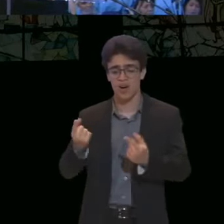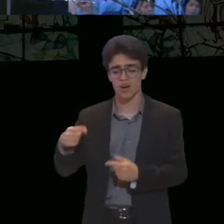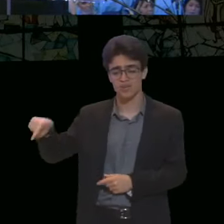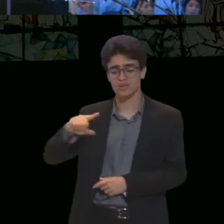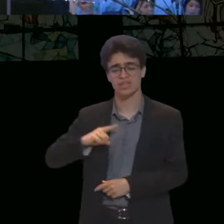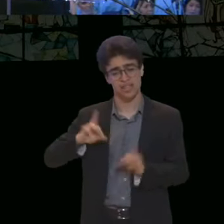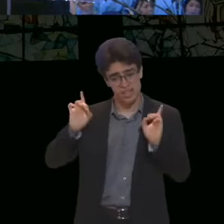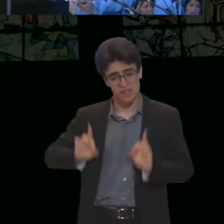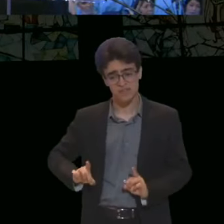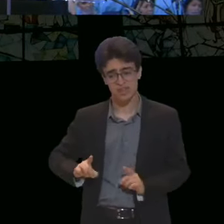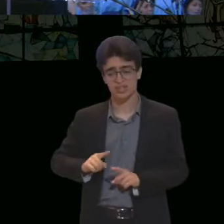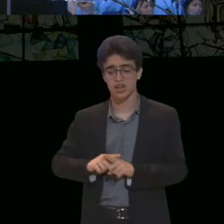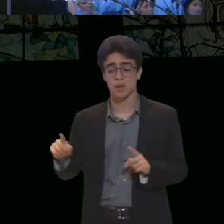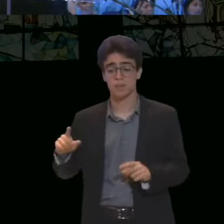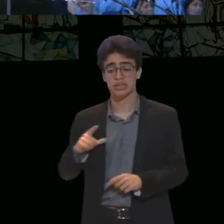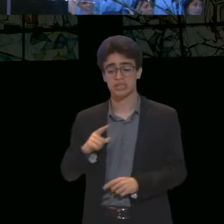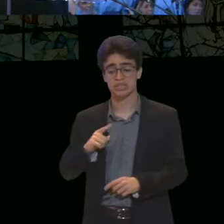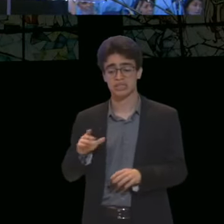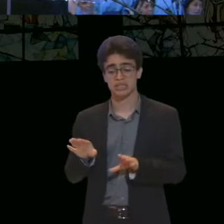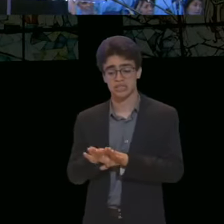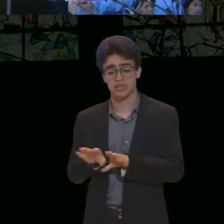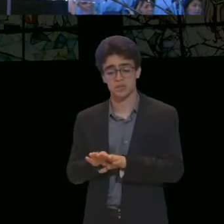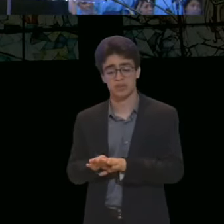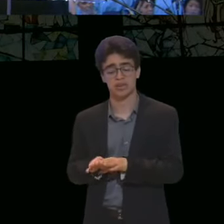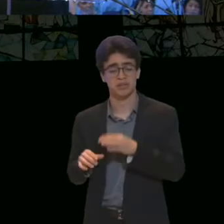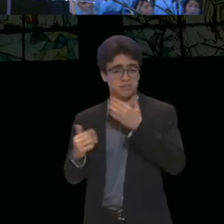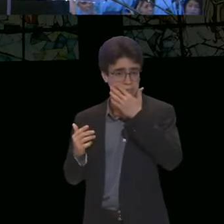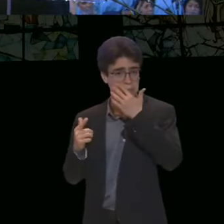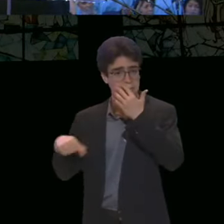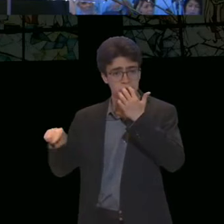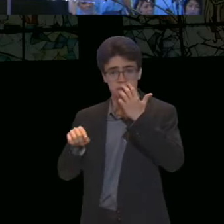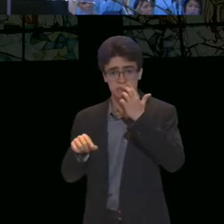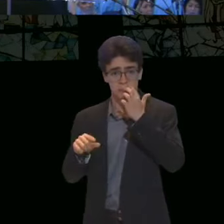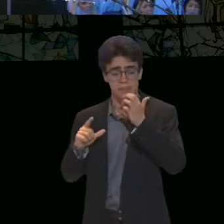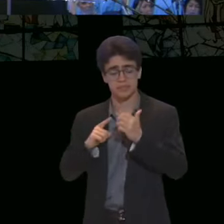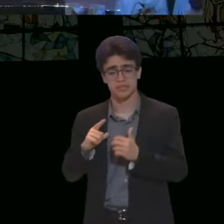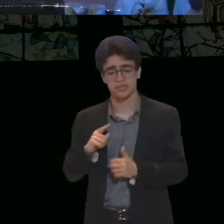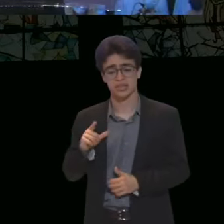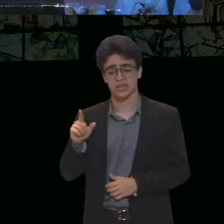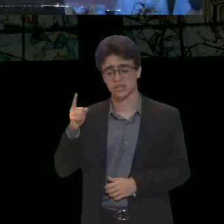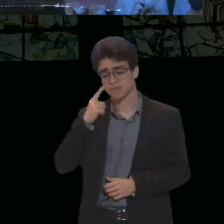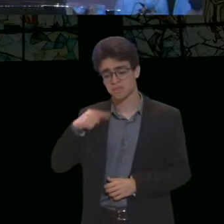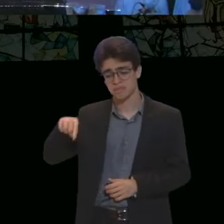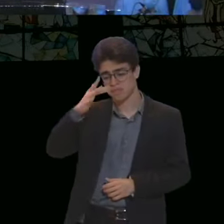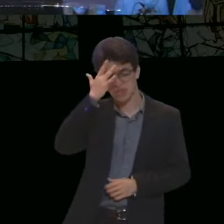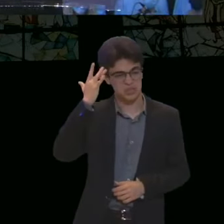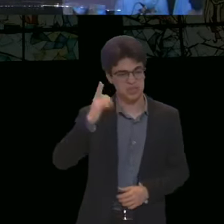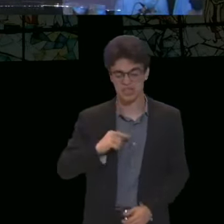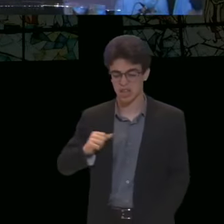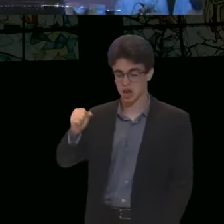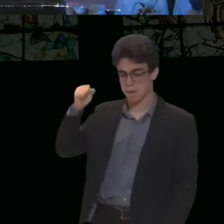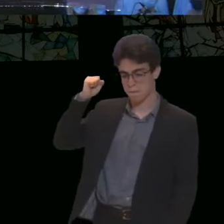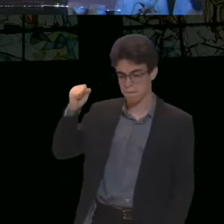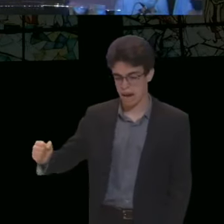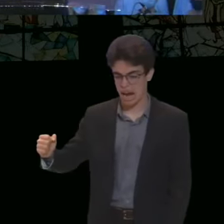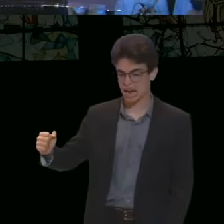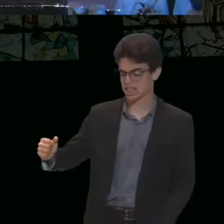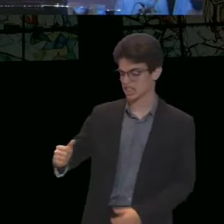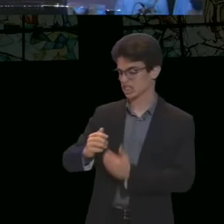de deficiência, mas ela tem as partes. E aí, ainda por cima, esses infelizes matarem as crianças